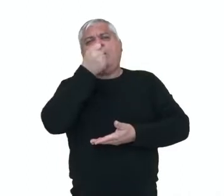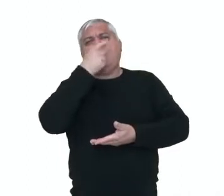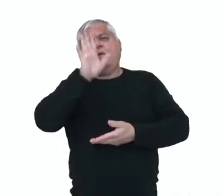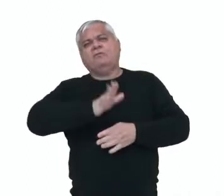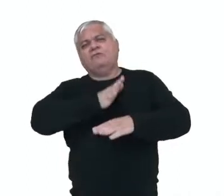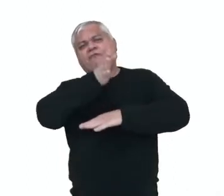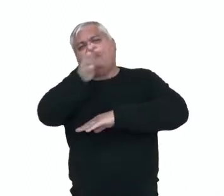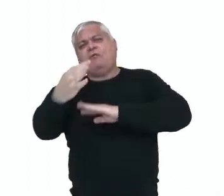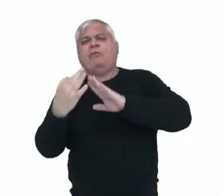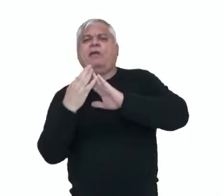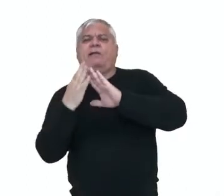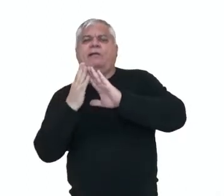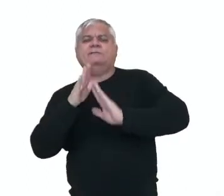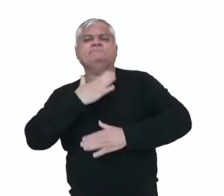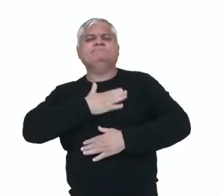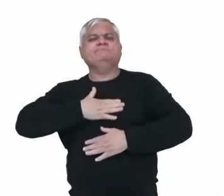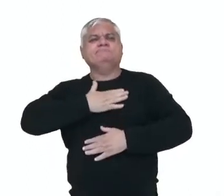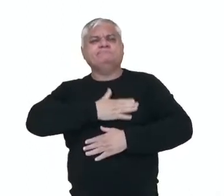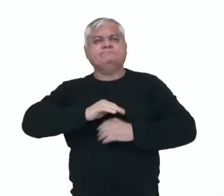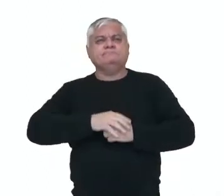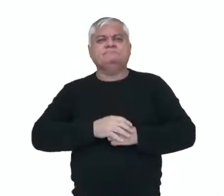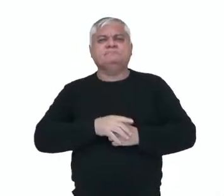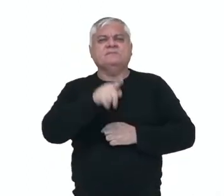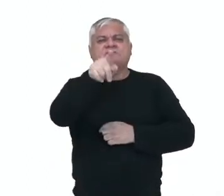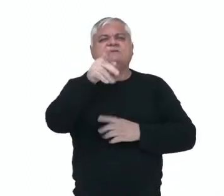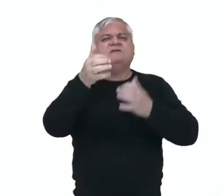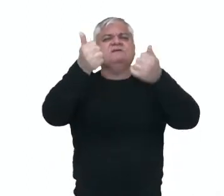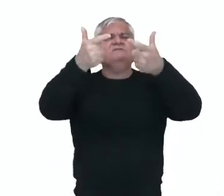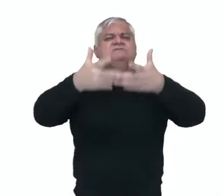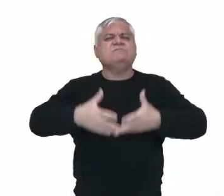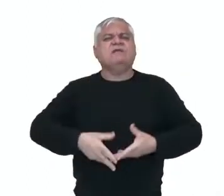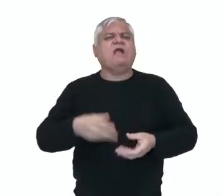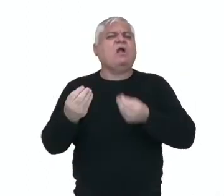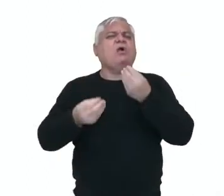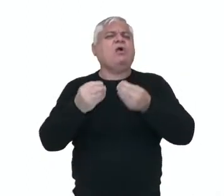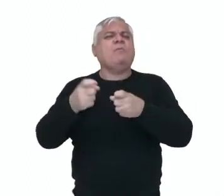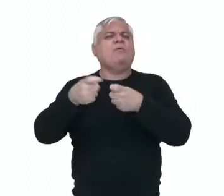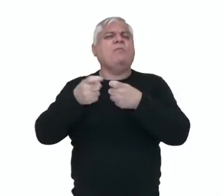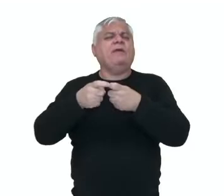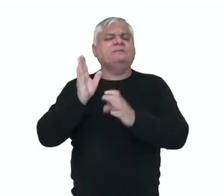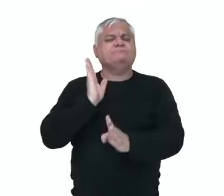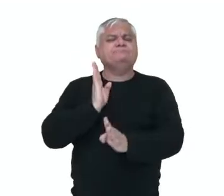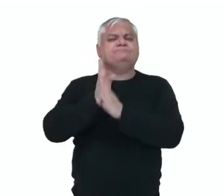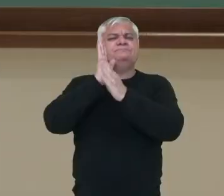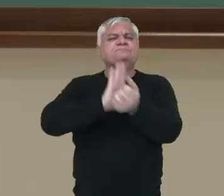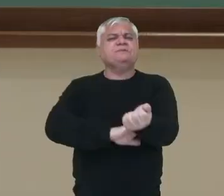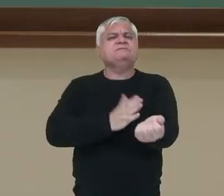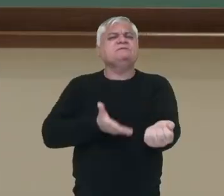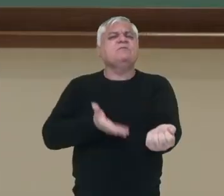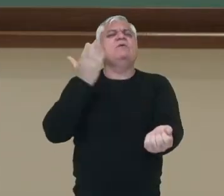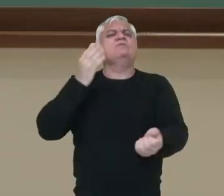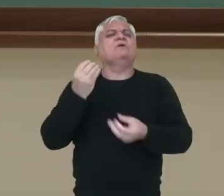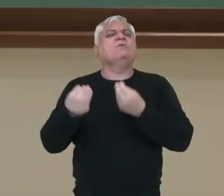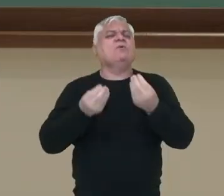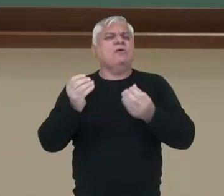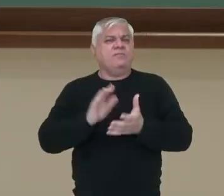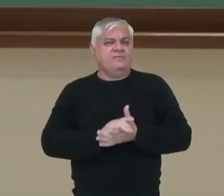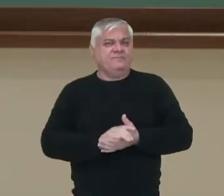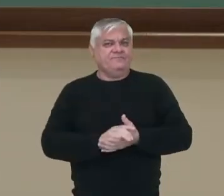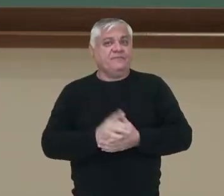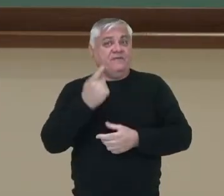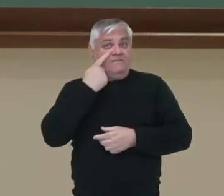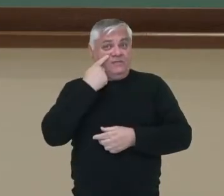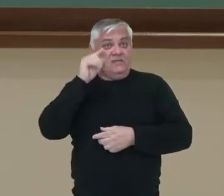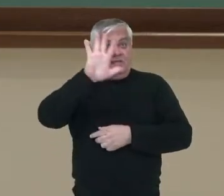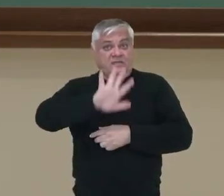satisfeita para sua casa. Você saberia explicar como o médico chegou a essa conclusão? Eu vou voltar na imagem anterior para que você